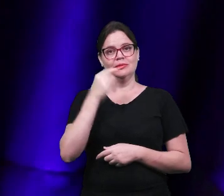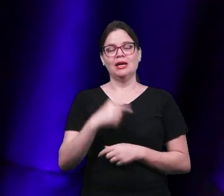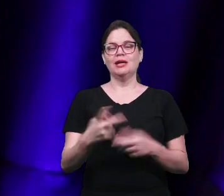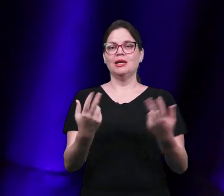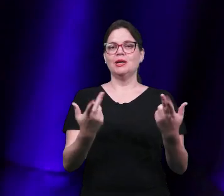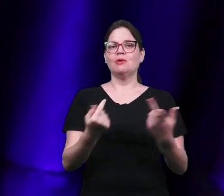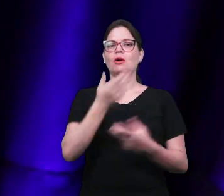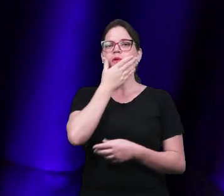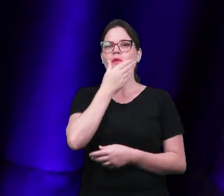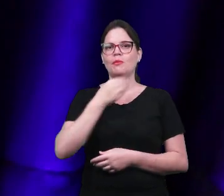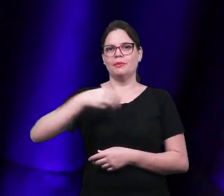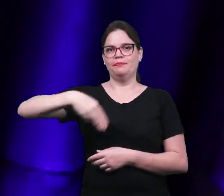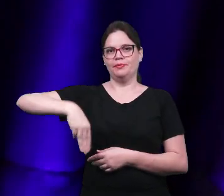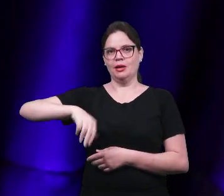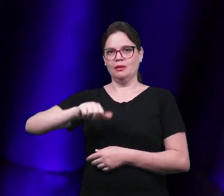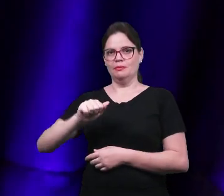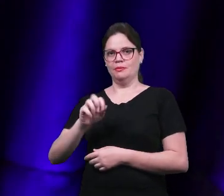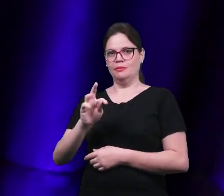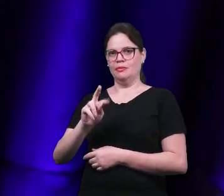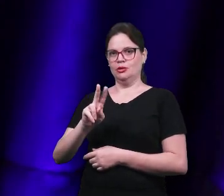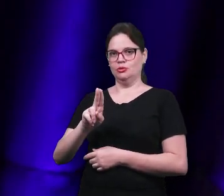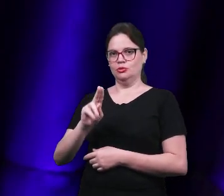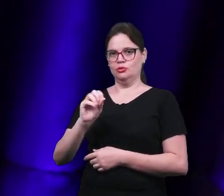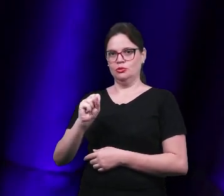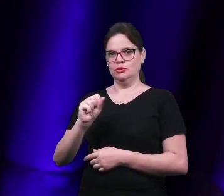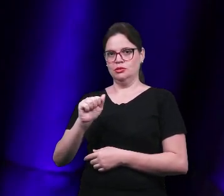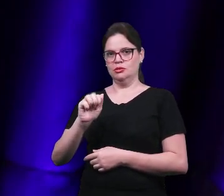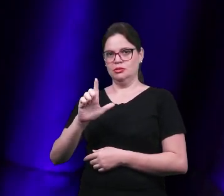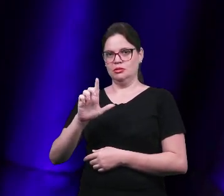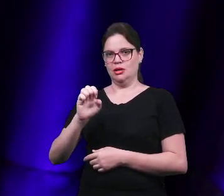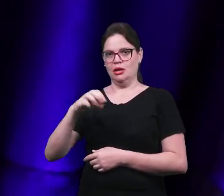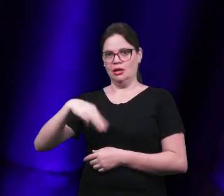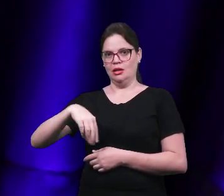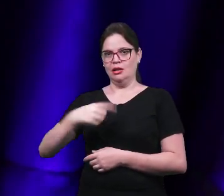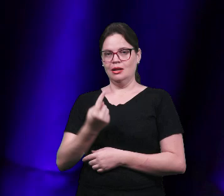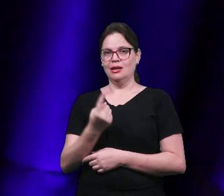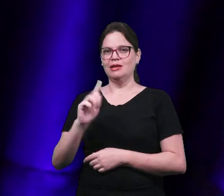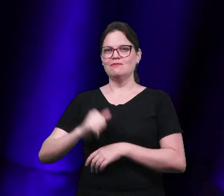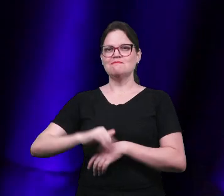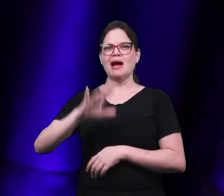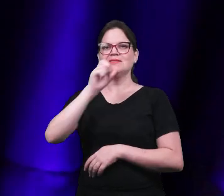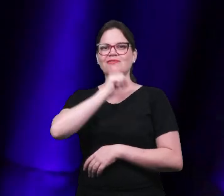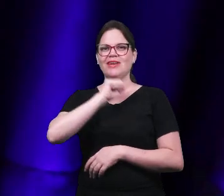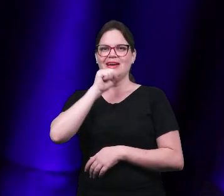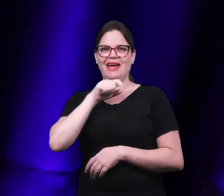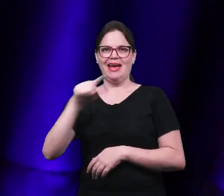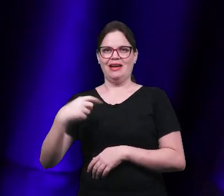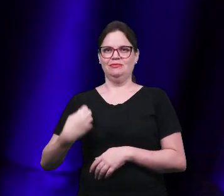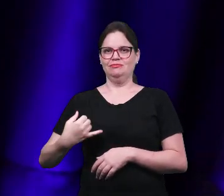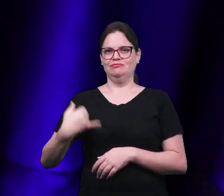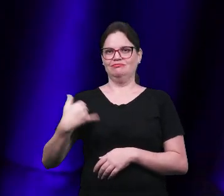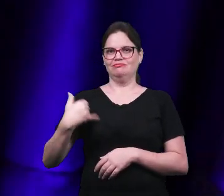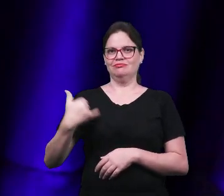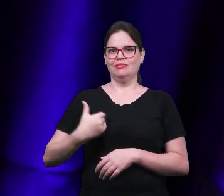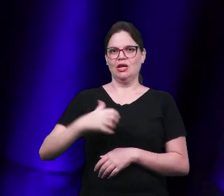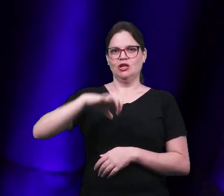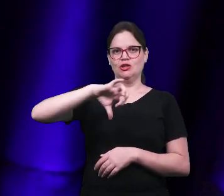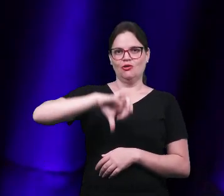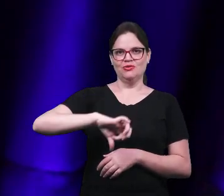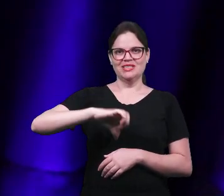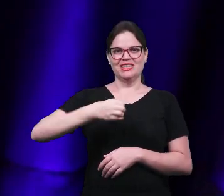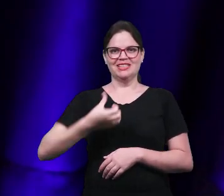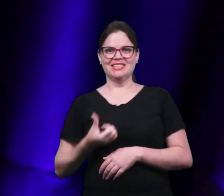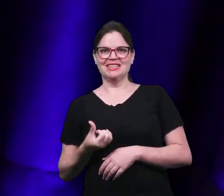Matusalém, como você disse, que foi o mais longevo, né? Às vezes as pessoas pensam assim, mas 969